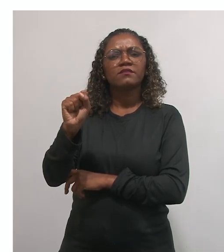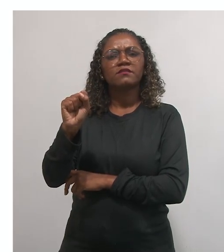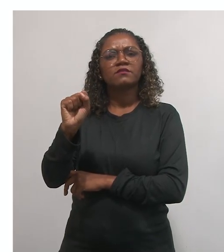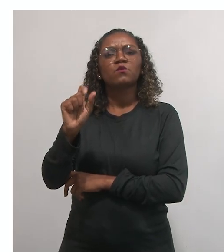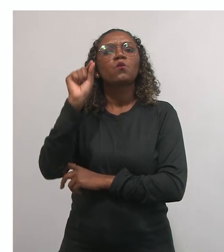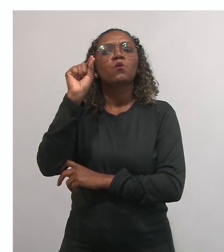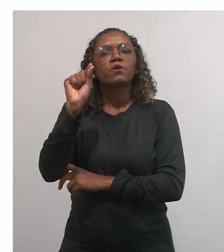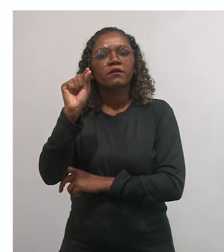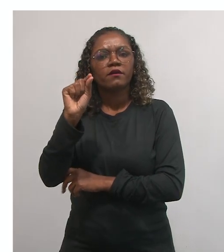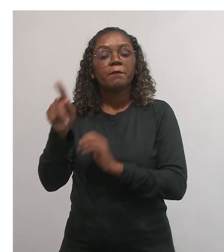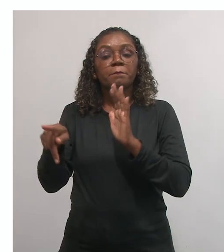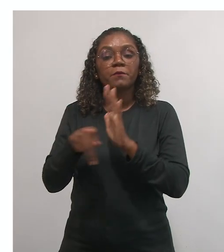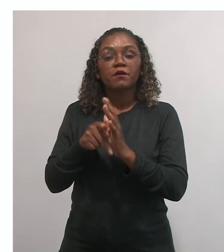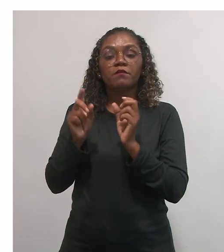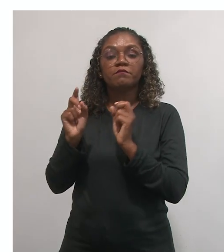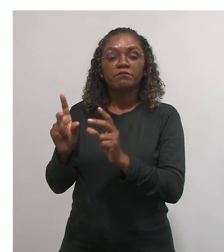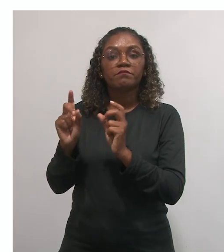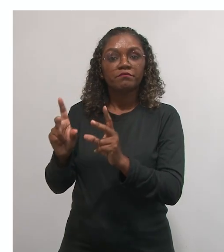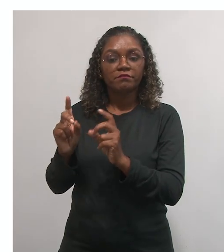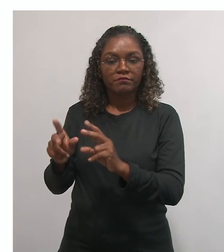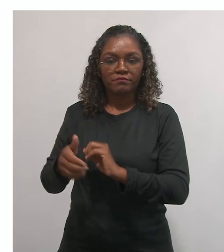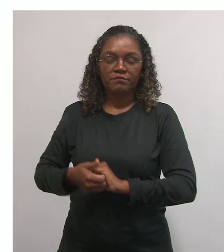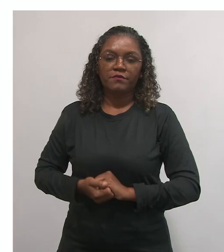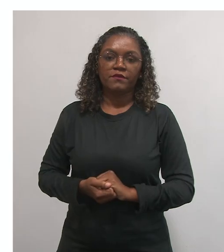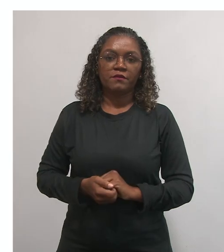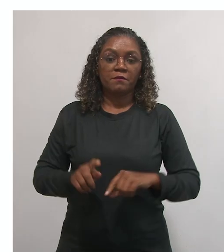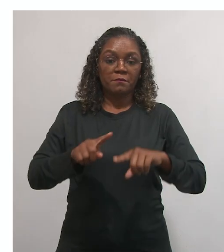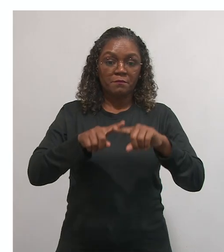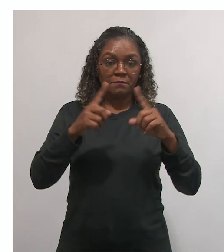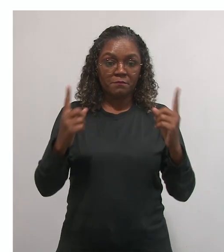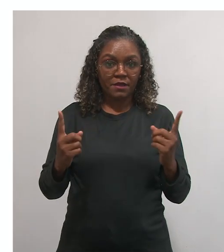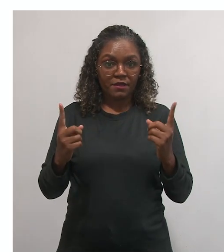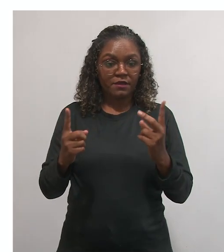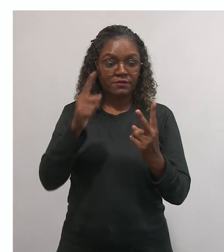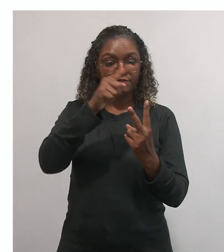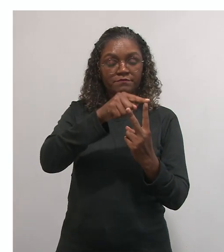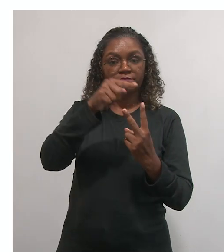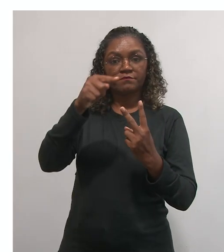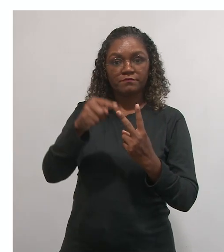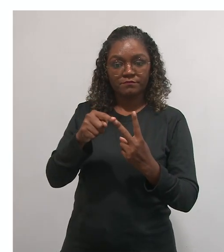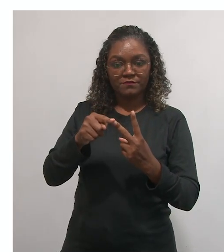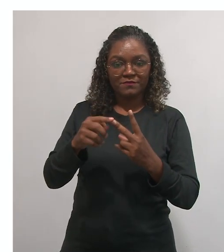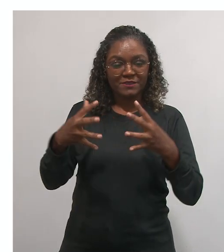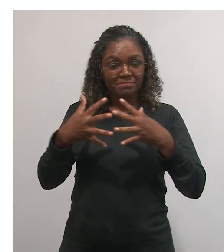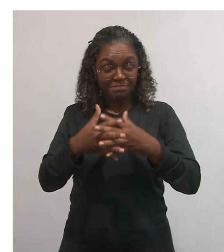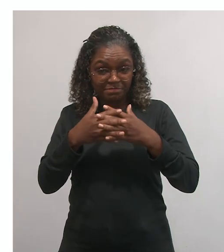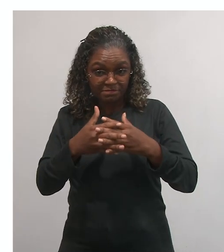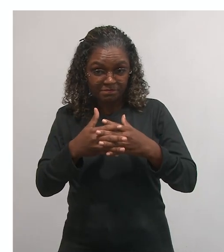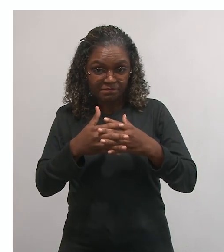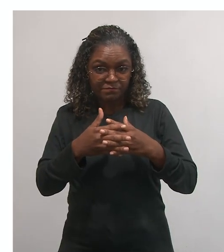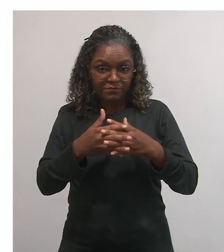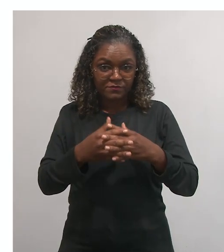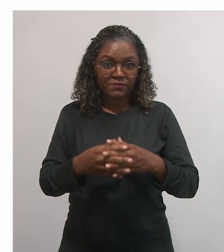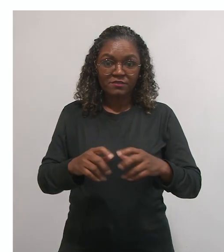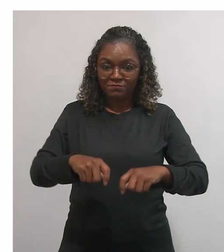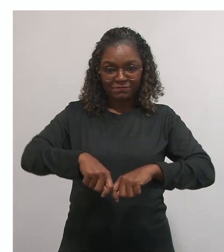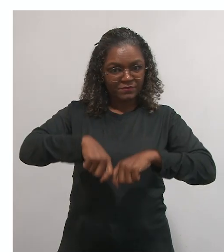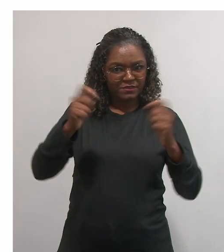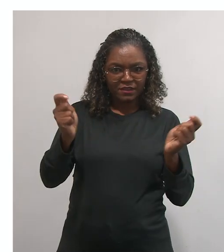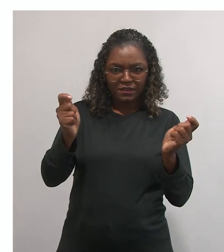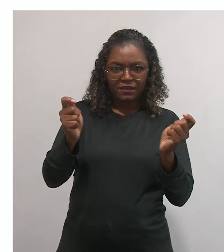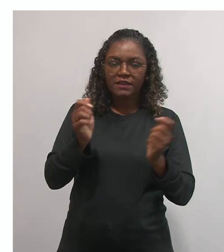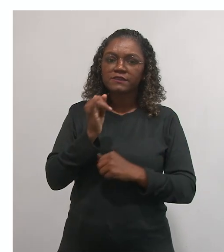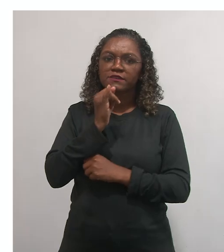então se a locação dos custos e despesas fixas das unidades de produtos for complexa ou seja não for